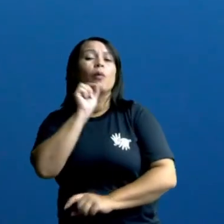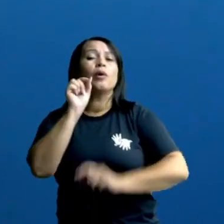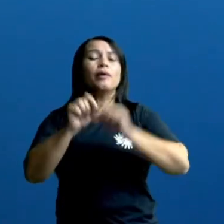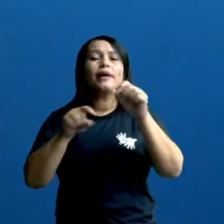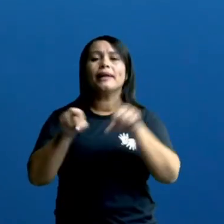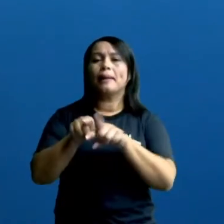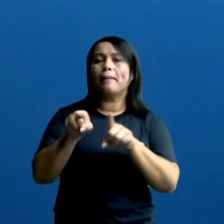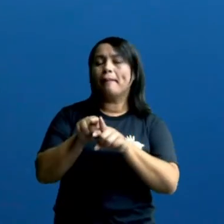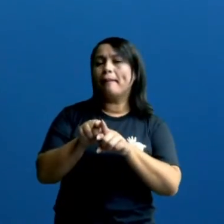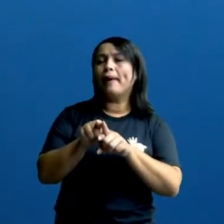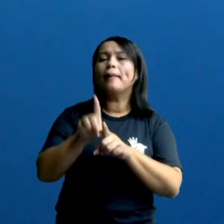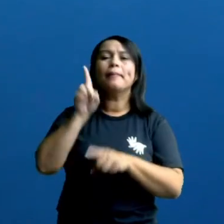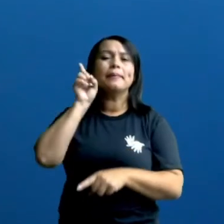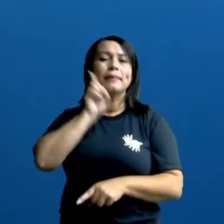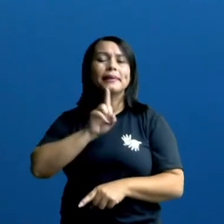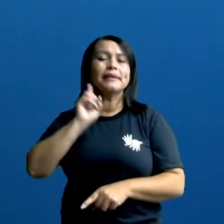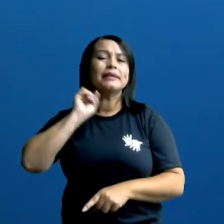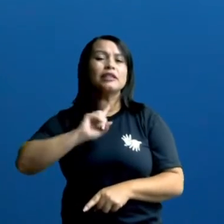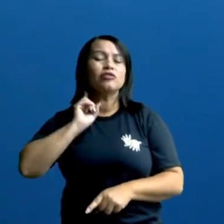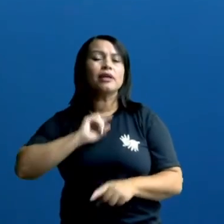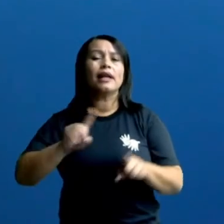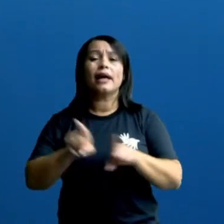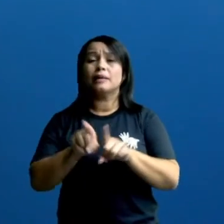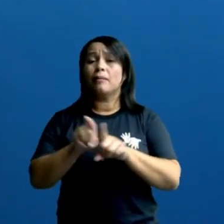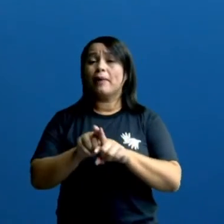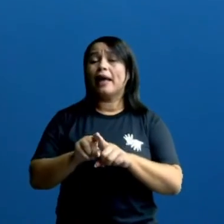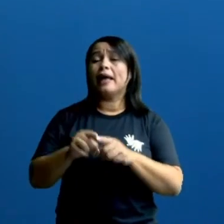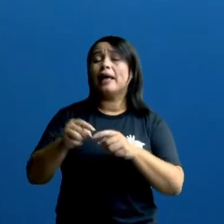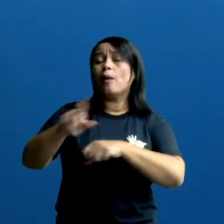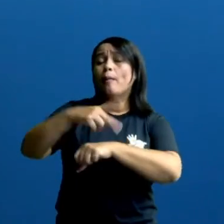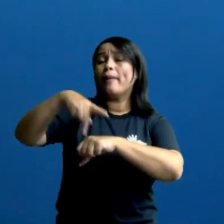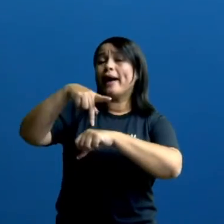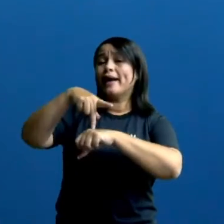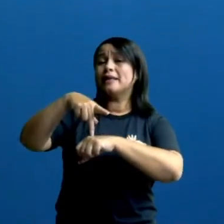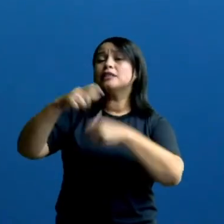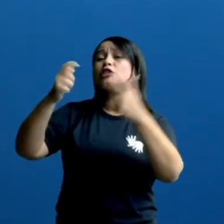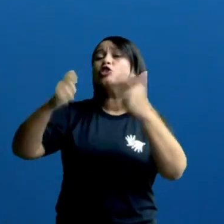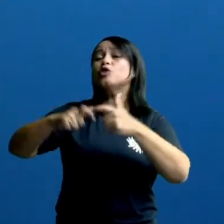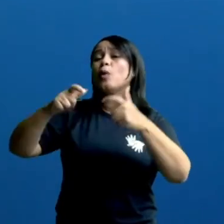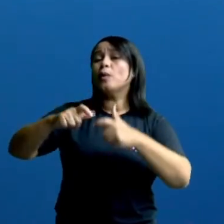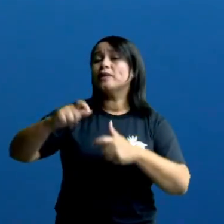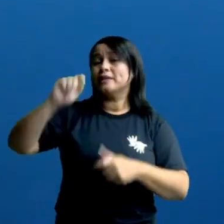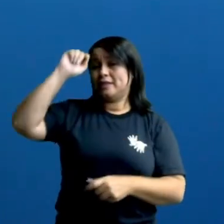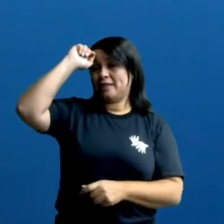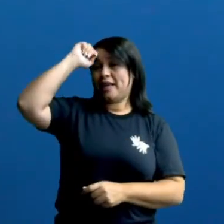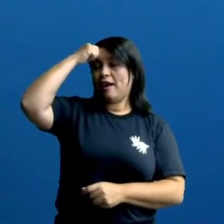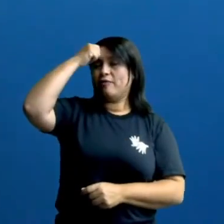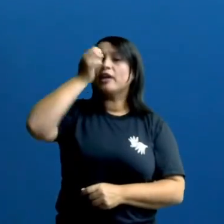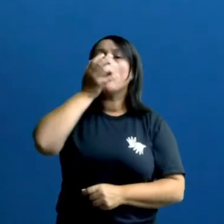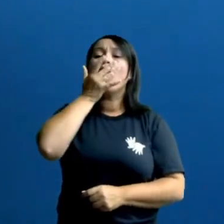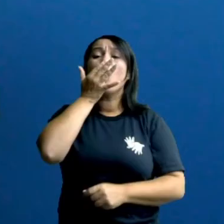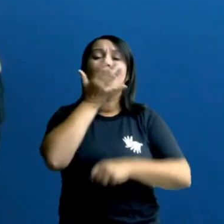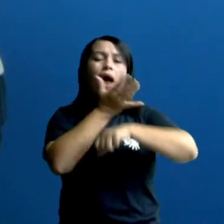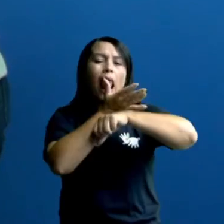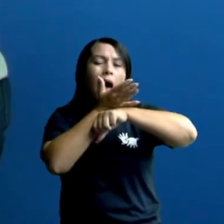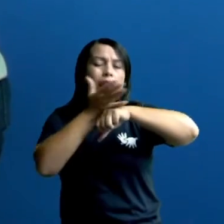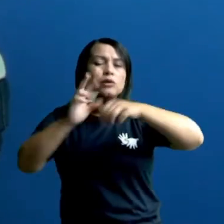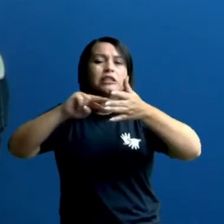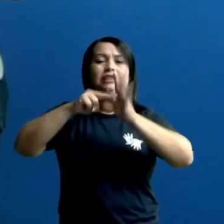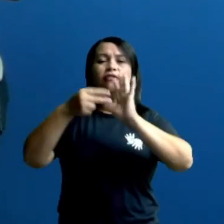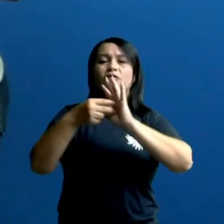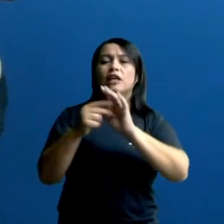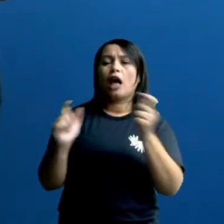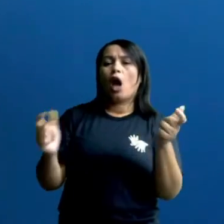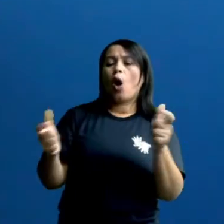alguns países ó, da África, né? Vale ressaltar que quanto mais clarinho, menos população a gente